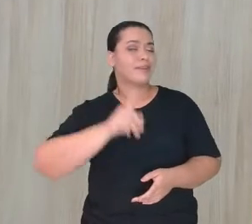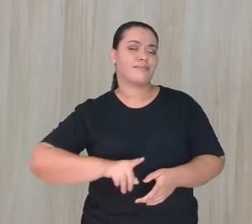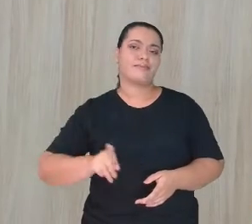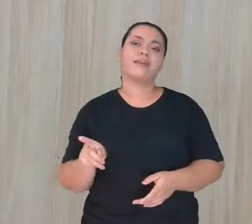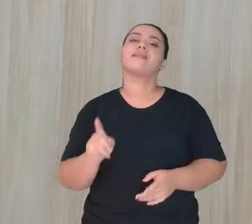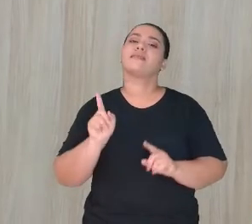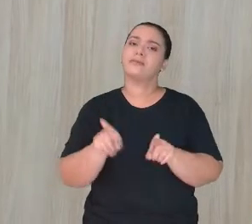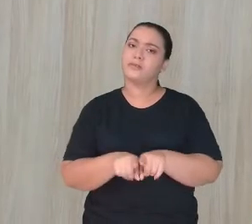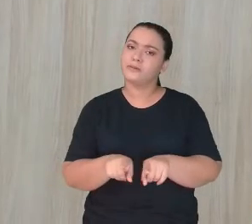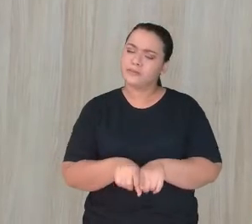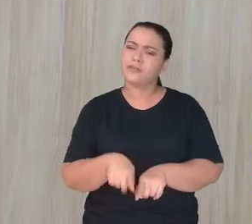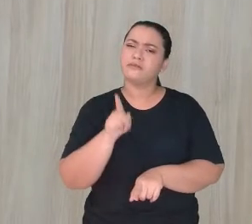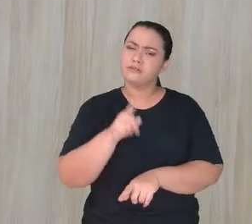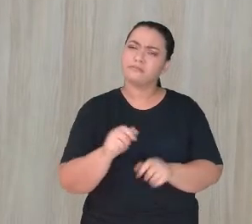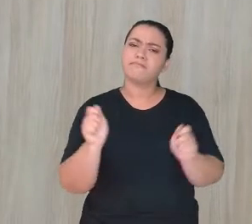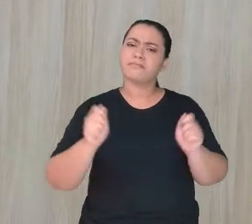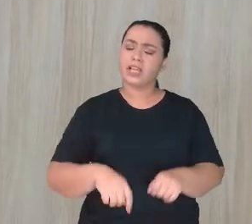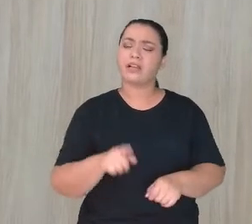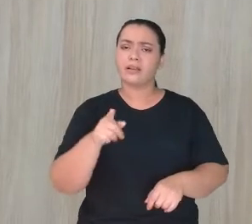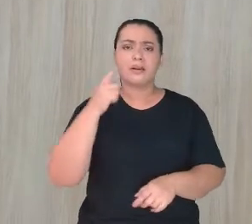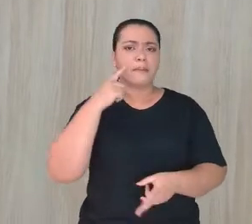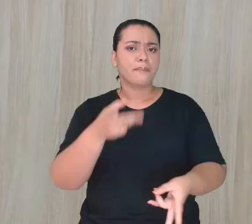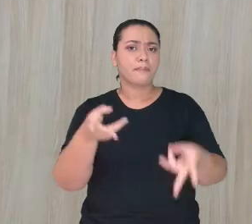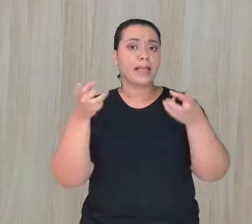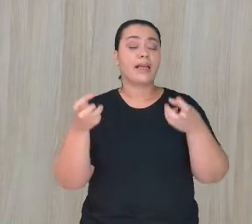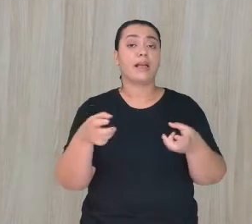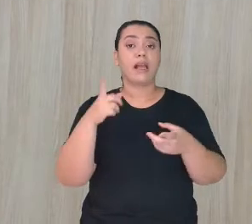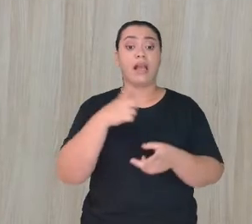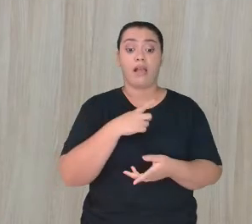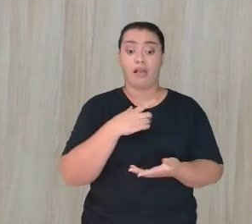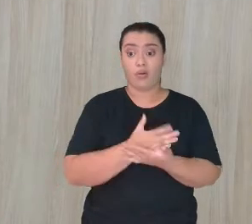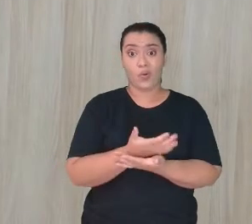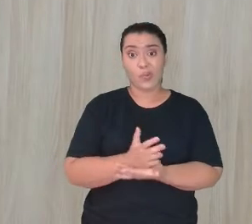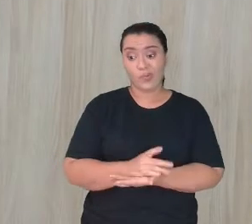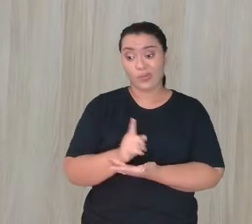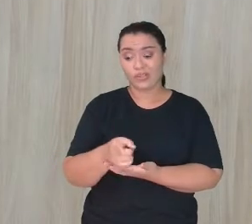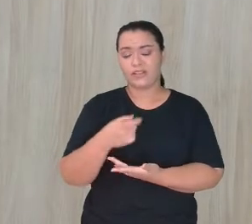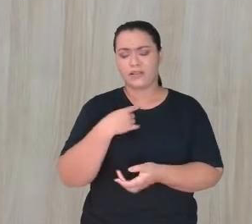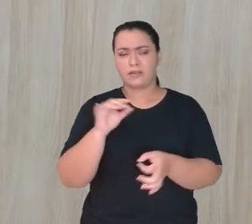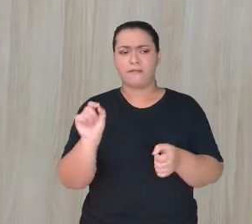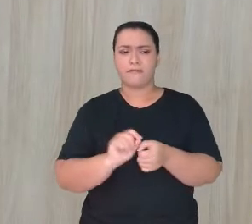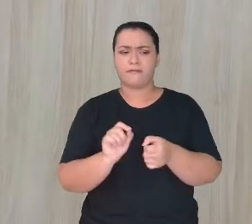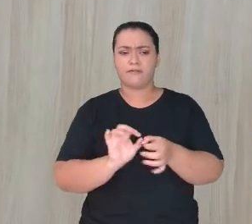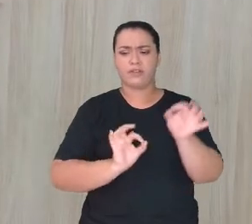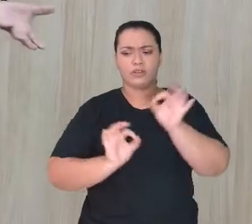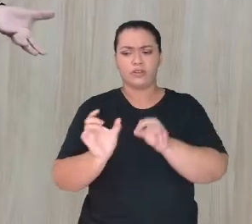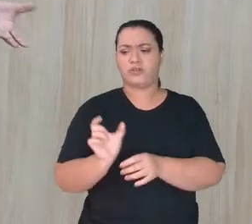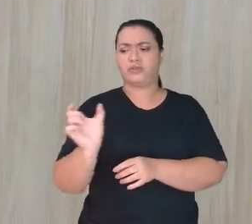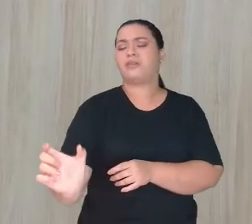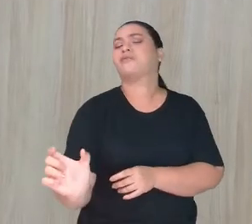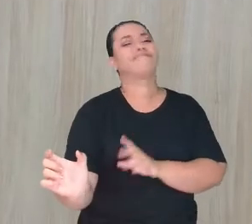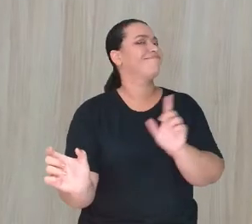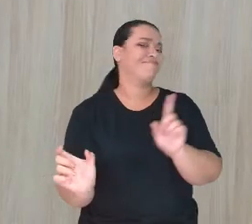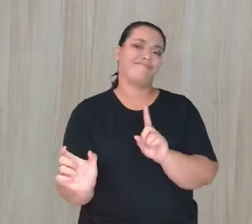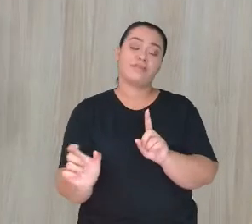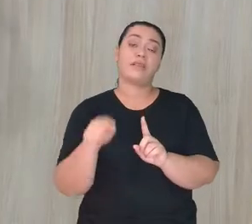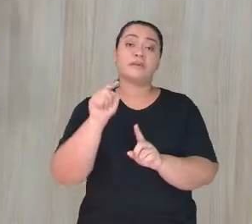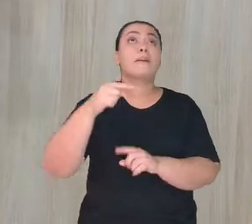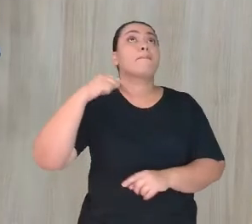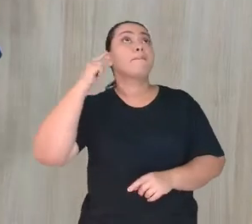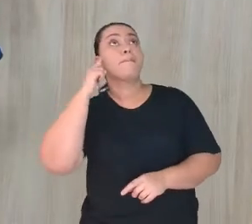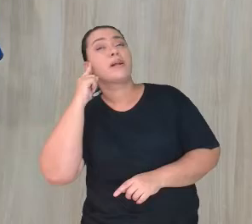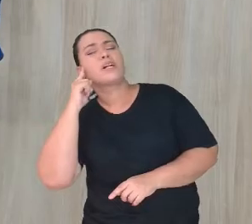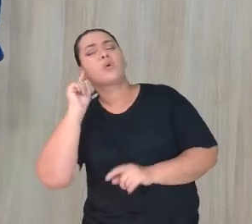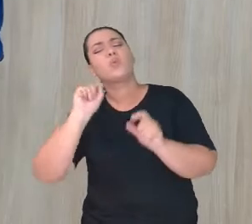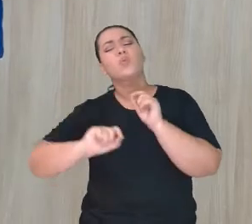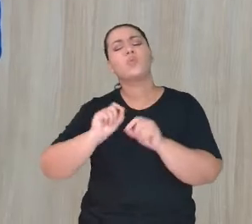Você pode conseguir enxergar, porque numas questões não vai estar lá assim, calcule a área e a fórmula é essa. Não vai estar assim. Você vai pensar o que